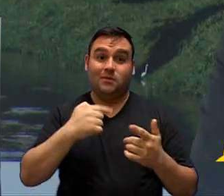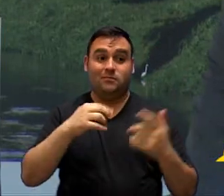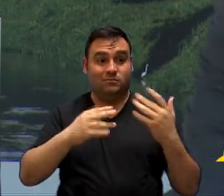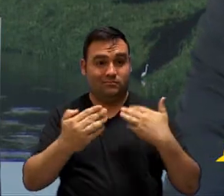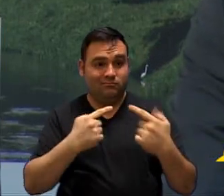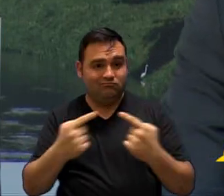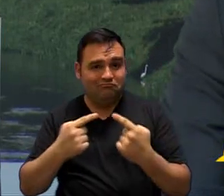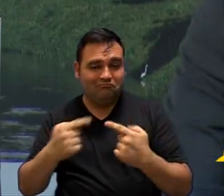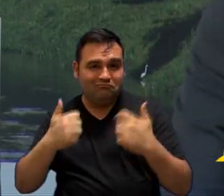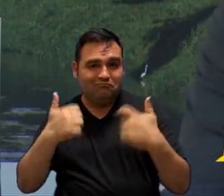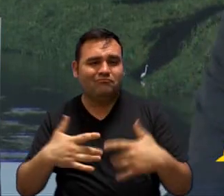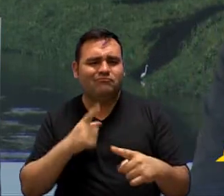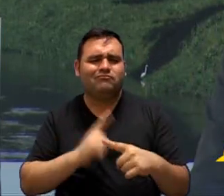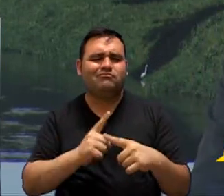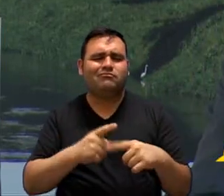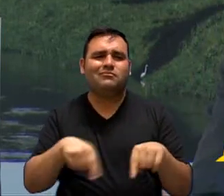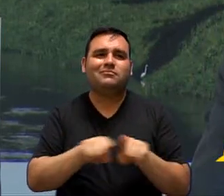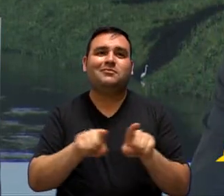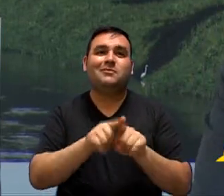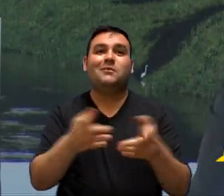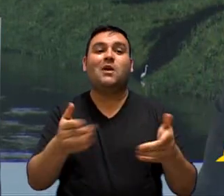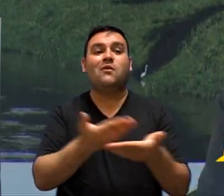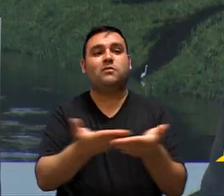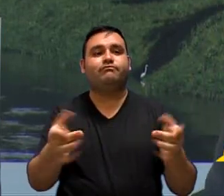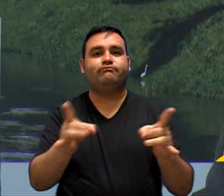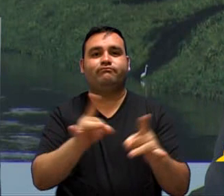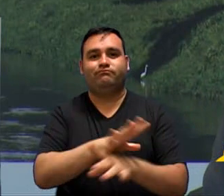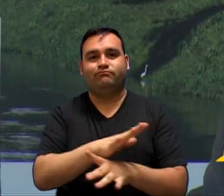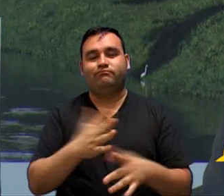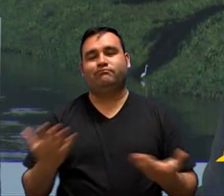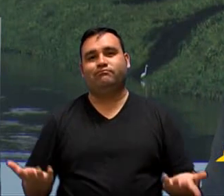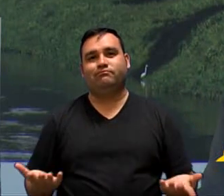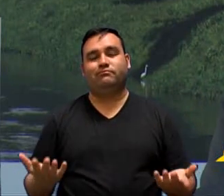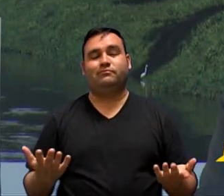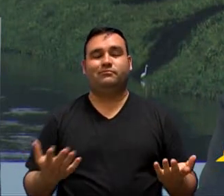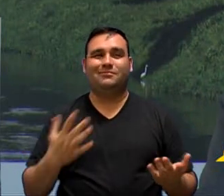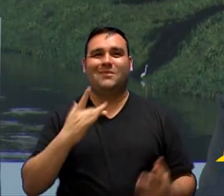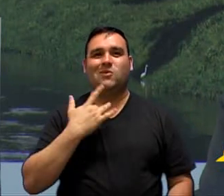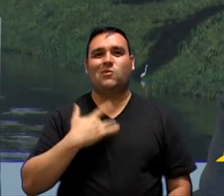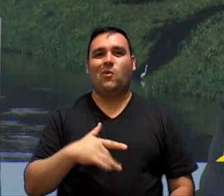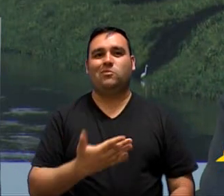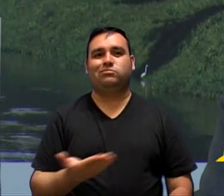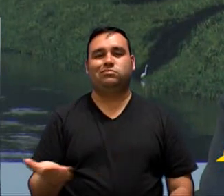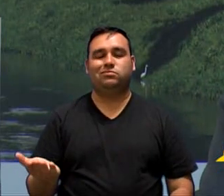com vocês, até porque o mandato está acabando. Uma pena, né?